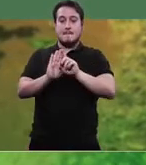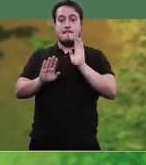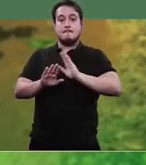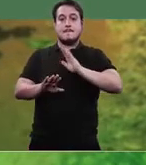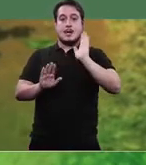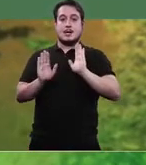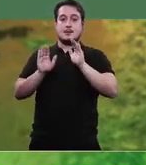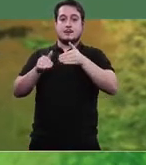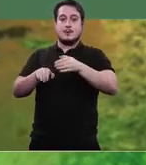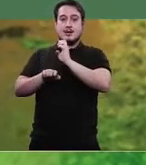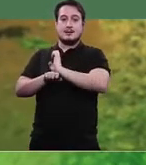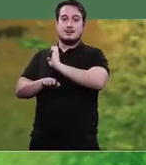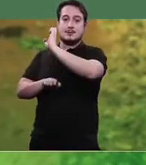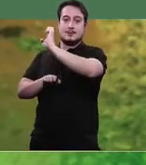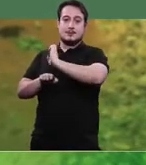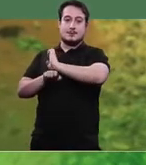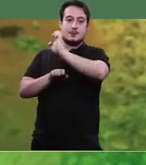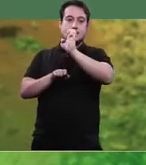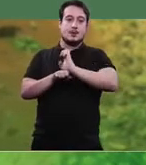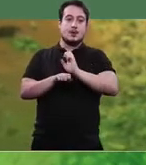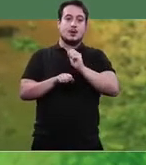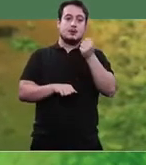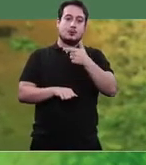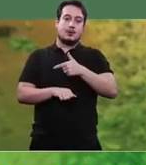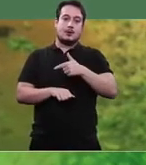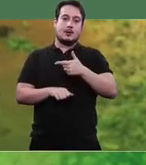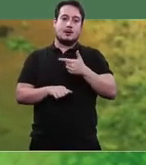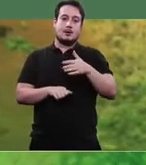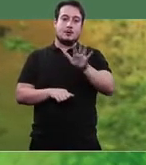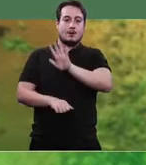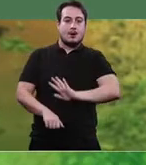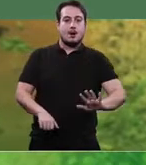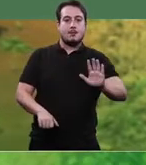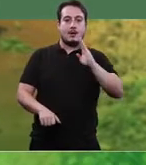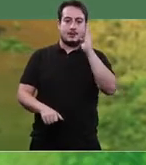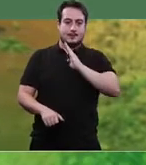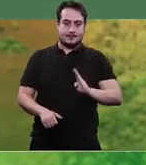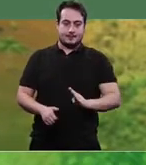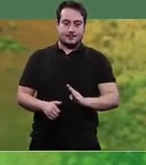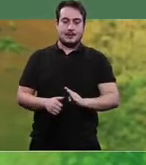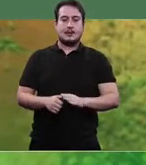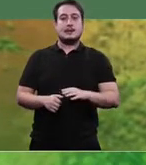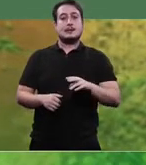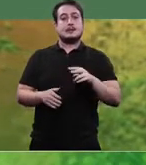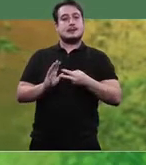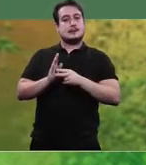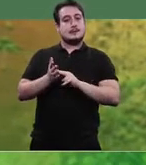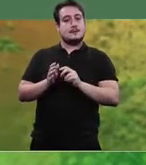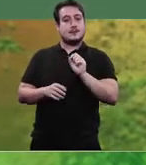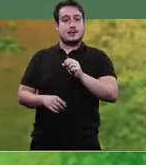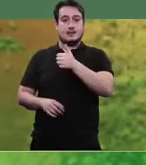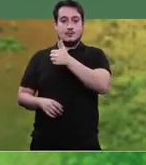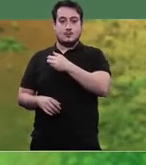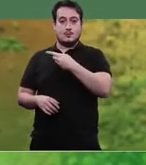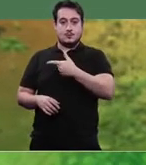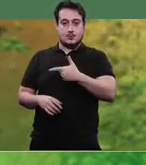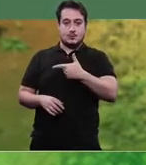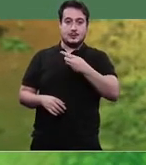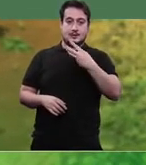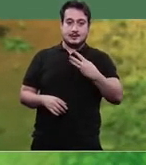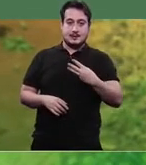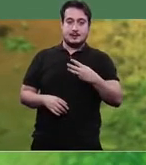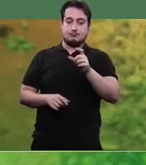nas exportações do que a média brasileira. Isso significa que nestes 123 produtos,